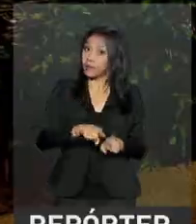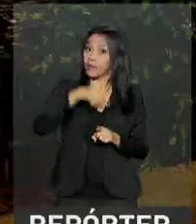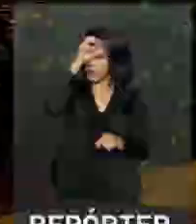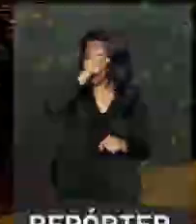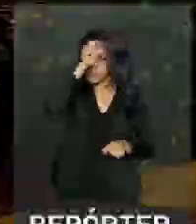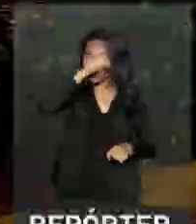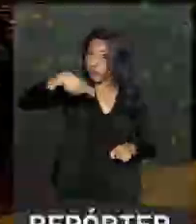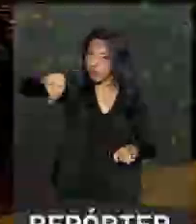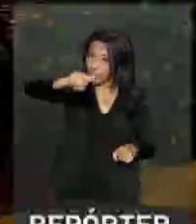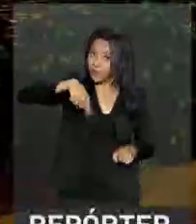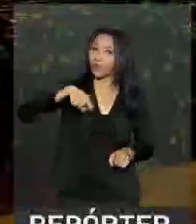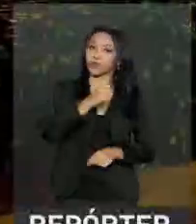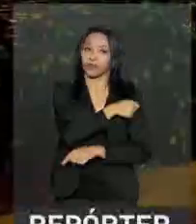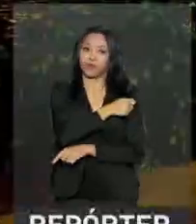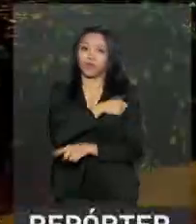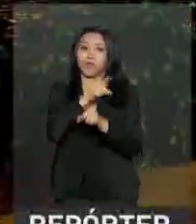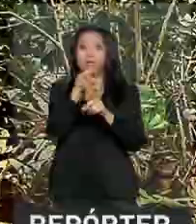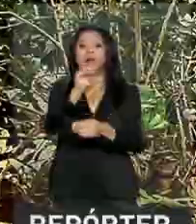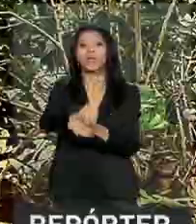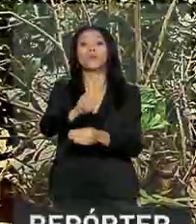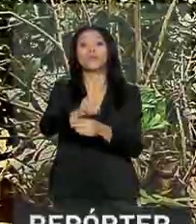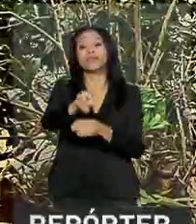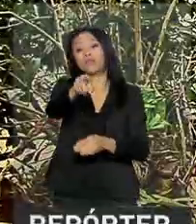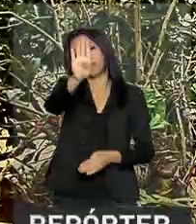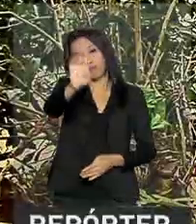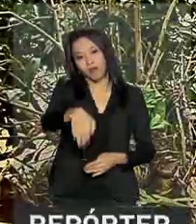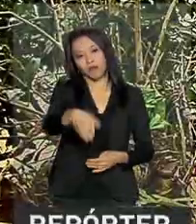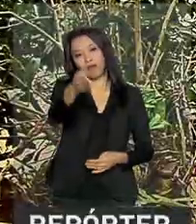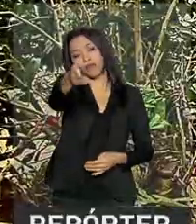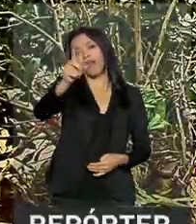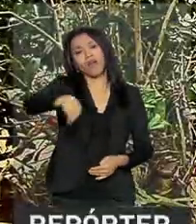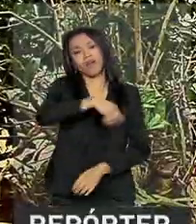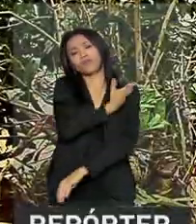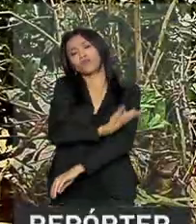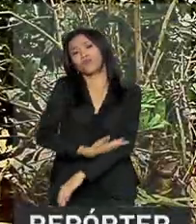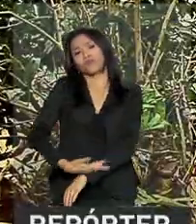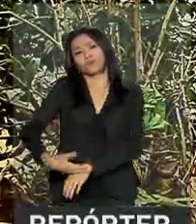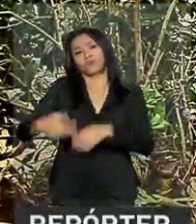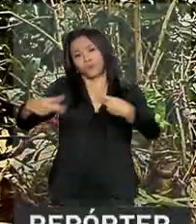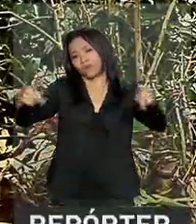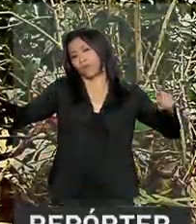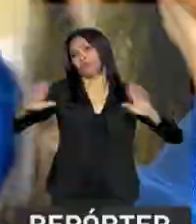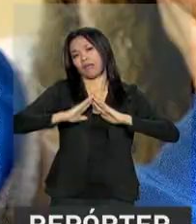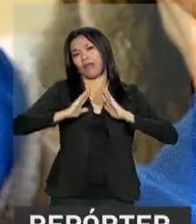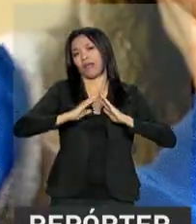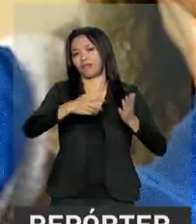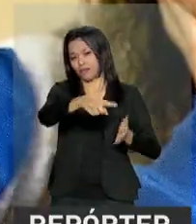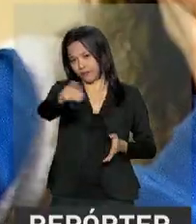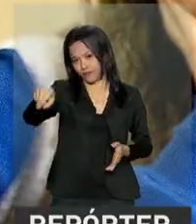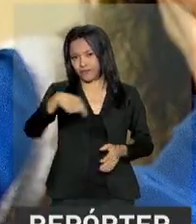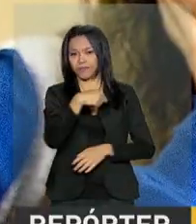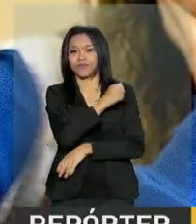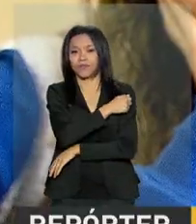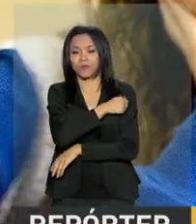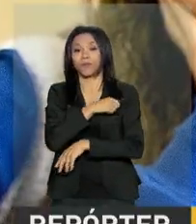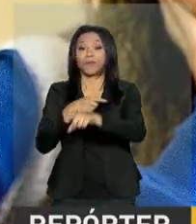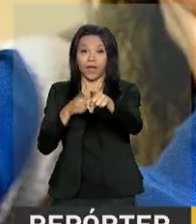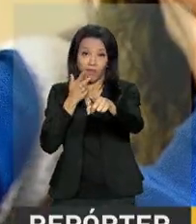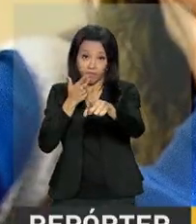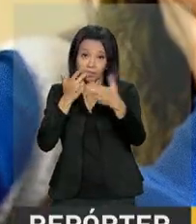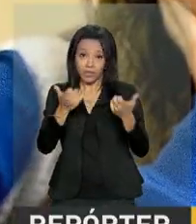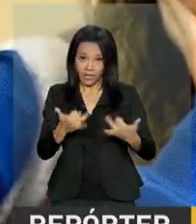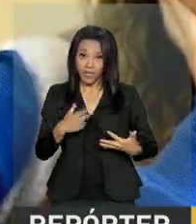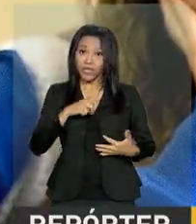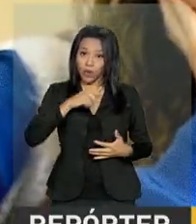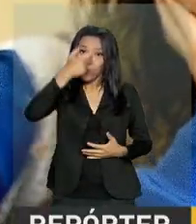e ele são de preservar esse bem finito virou prática comum na casa dos estudantes têm bastante consciência nessa questão de